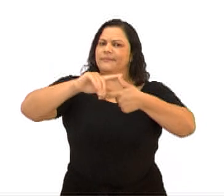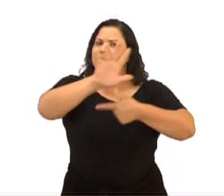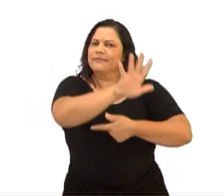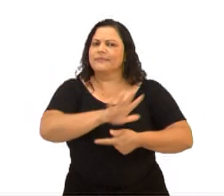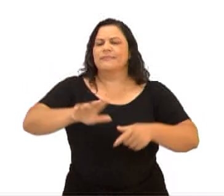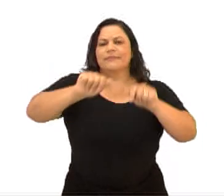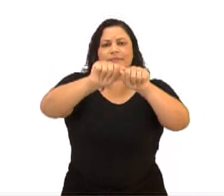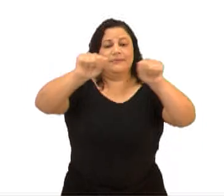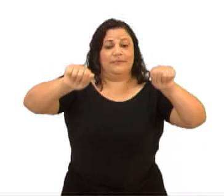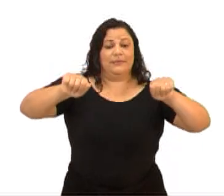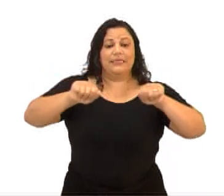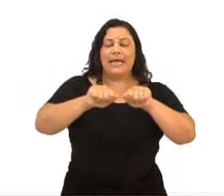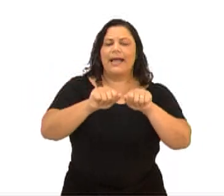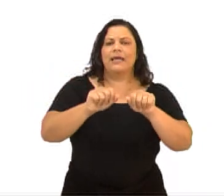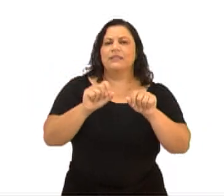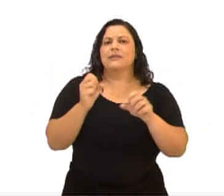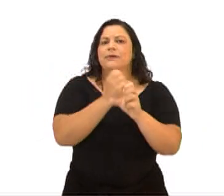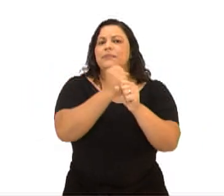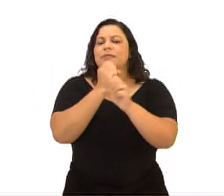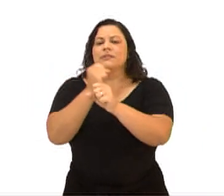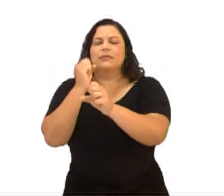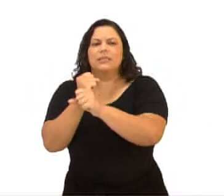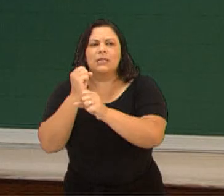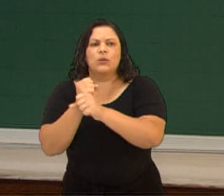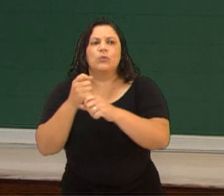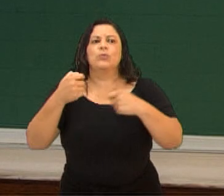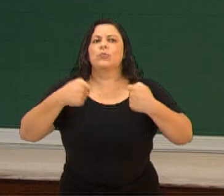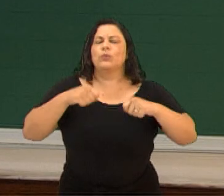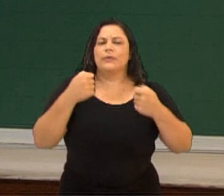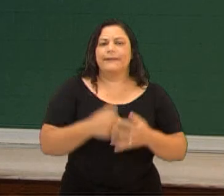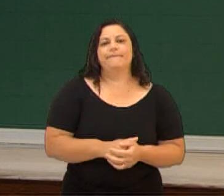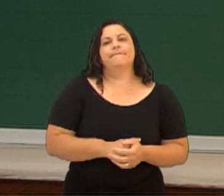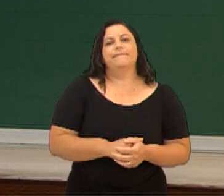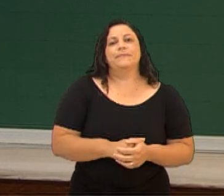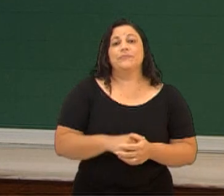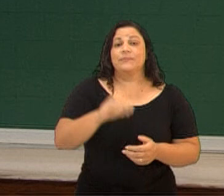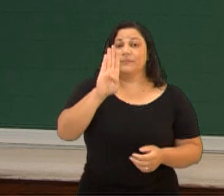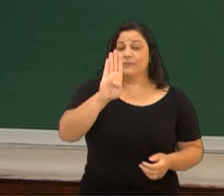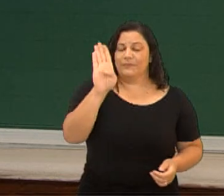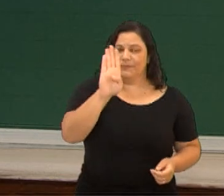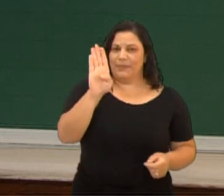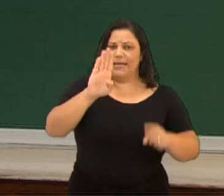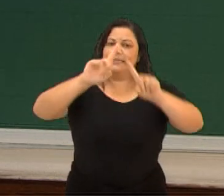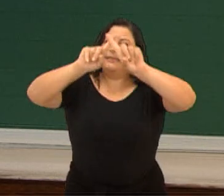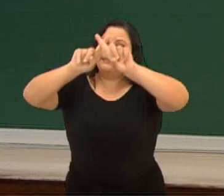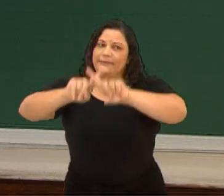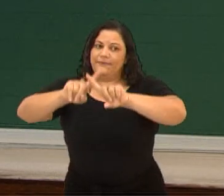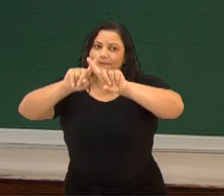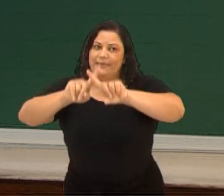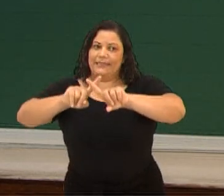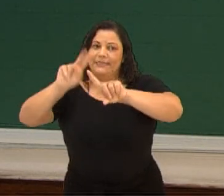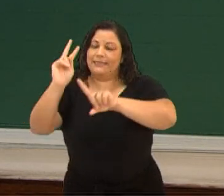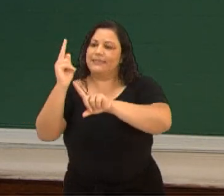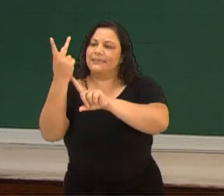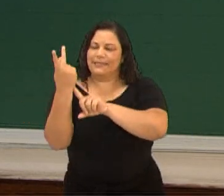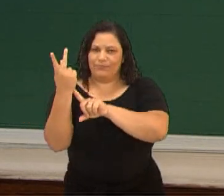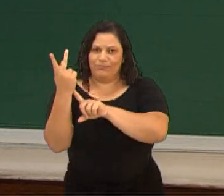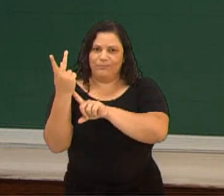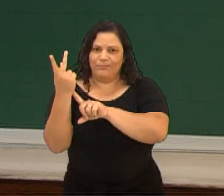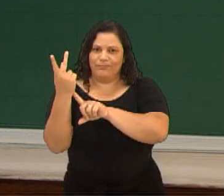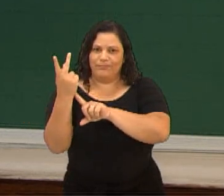temos um retângulo. Para calcular a área do retângulo, nós temos que fazer a base vezes a altura.